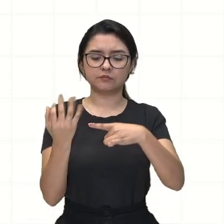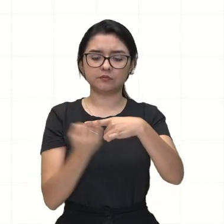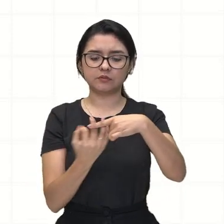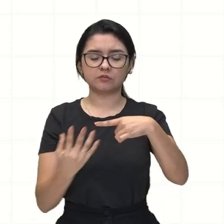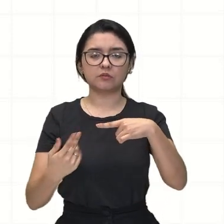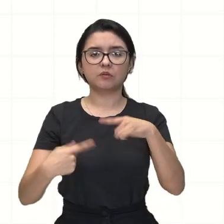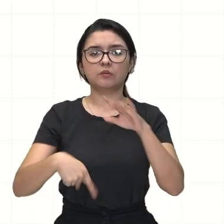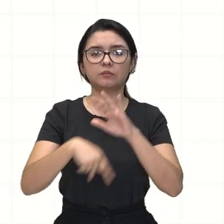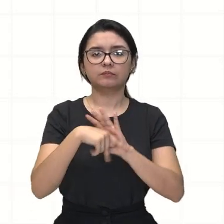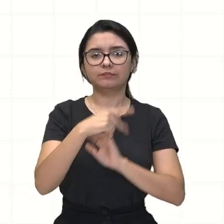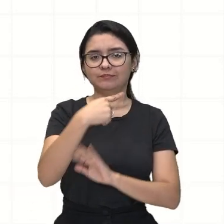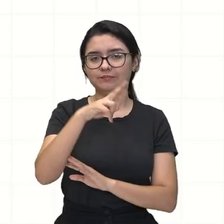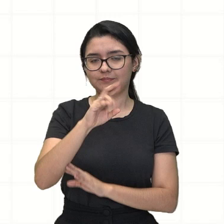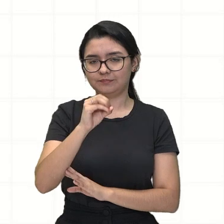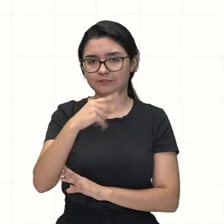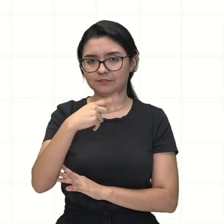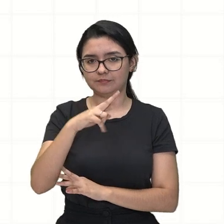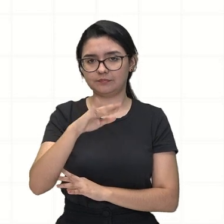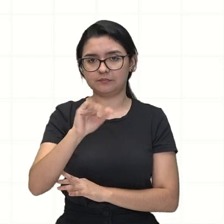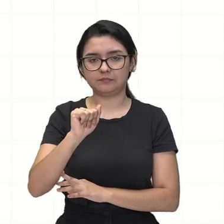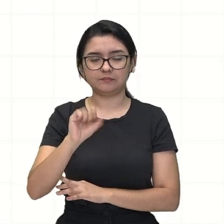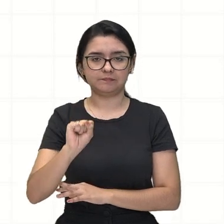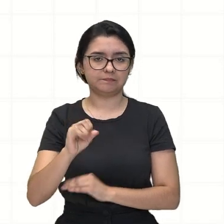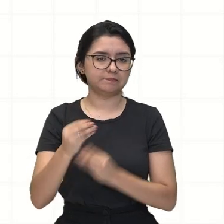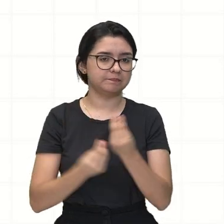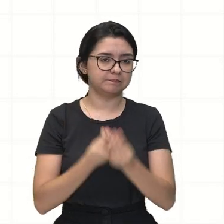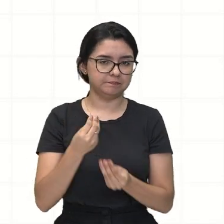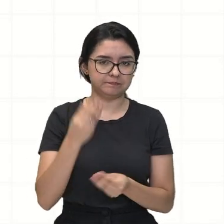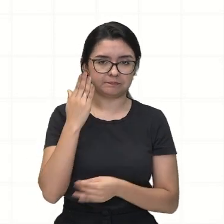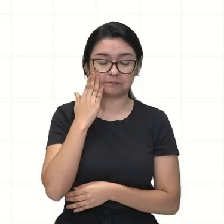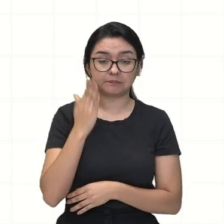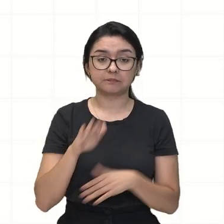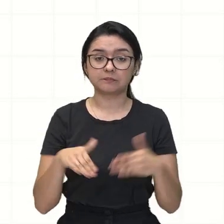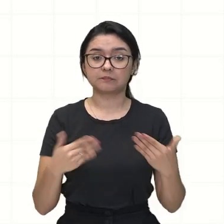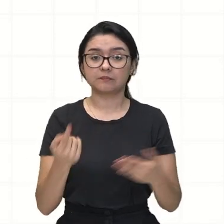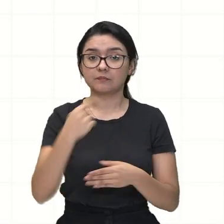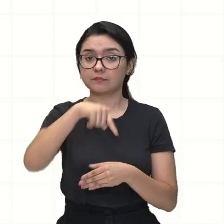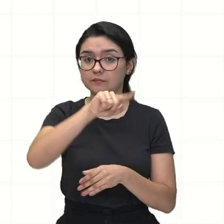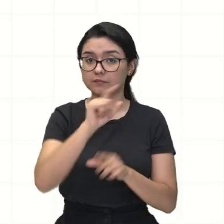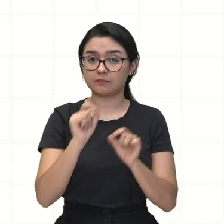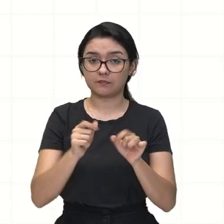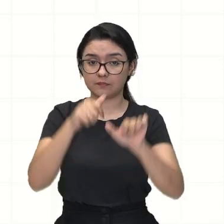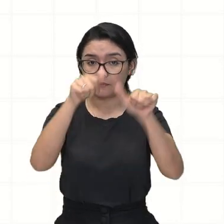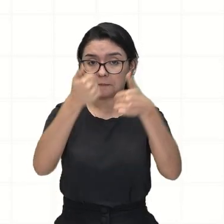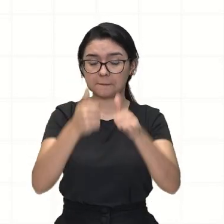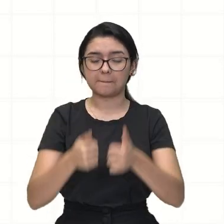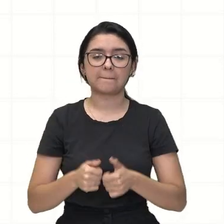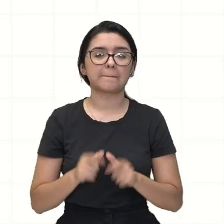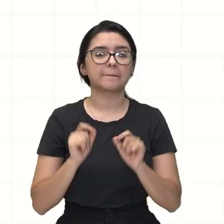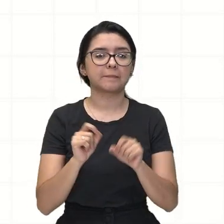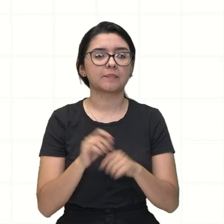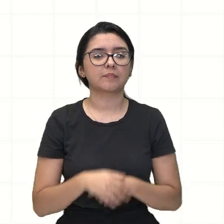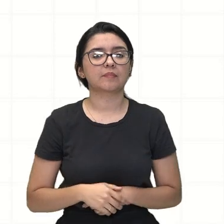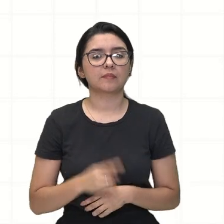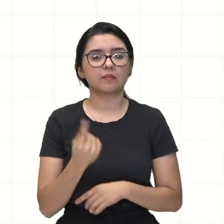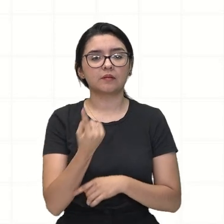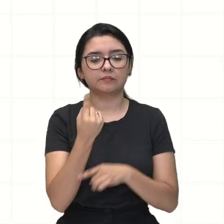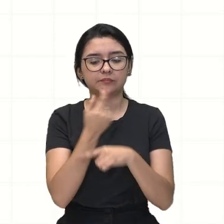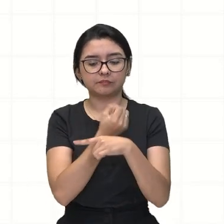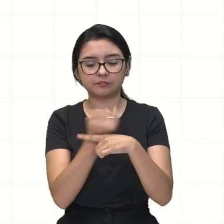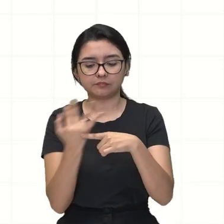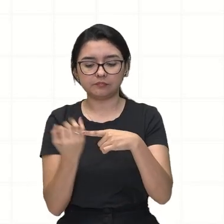frações próprias? Pessoal, aí você vai fazer a seguinte análise. Uma fração é